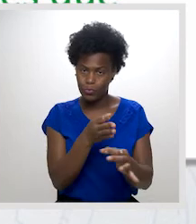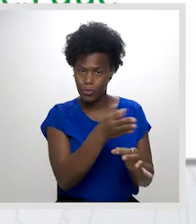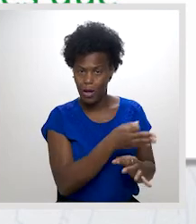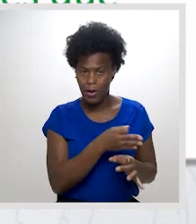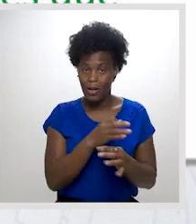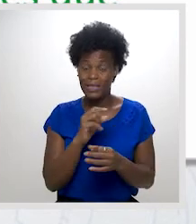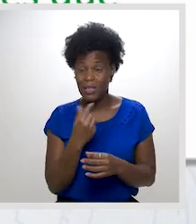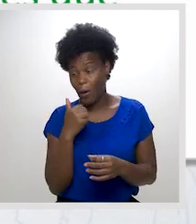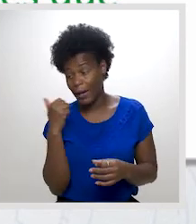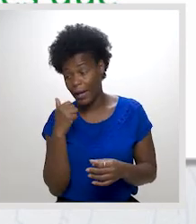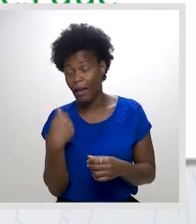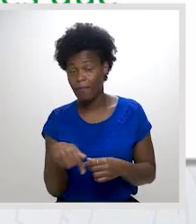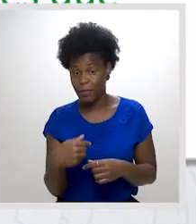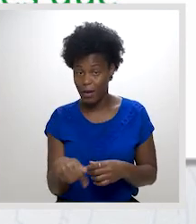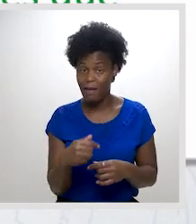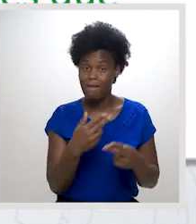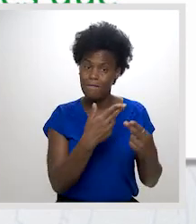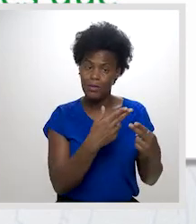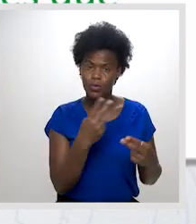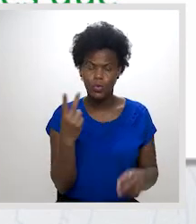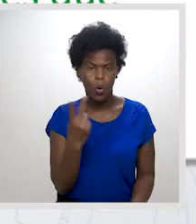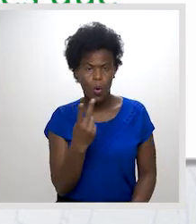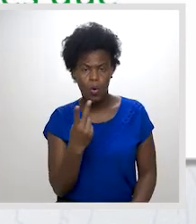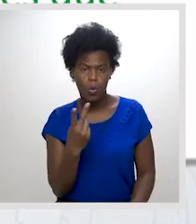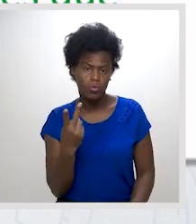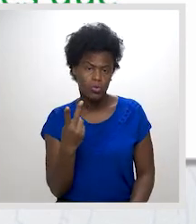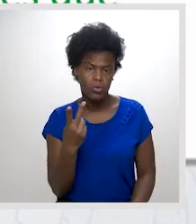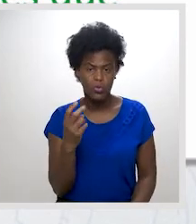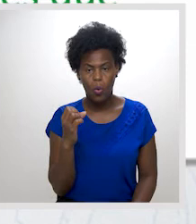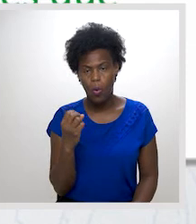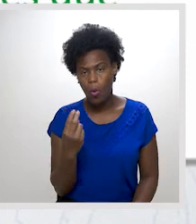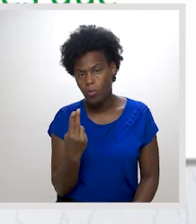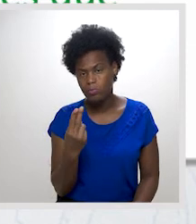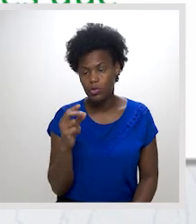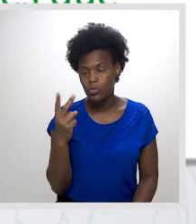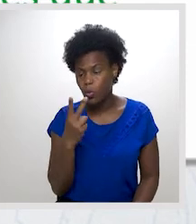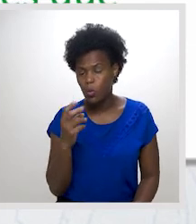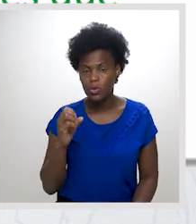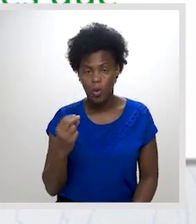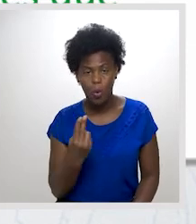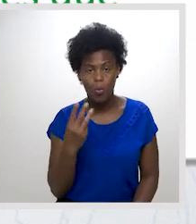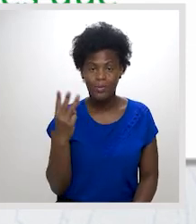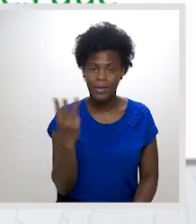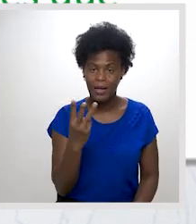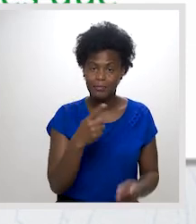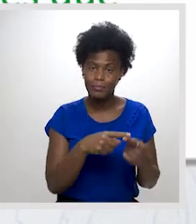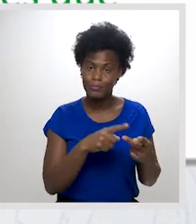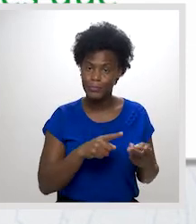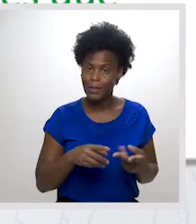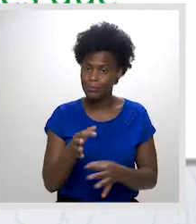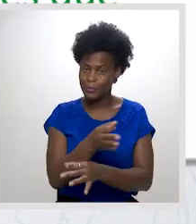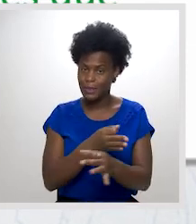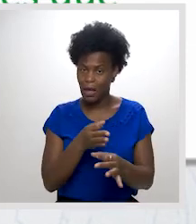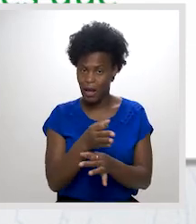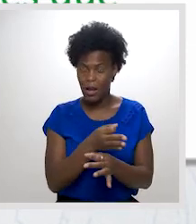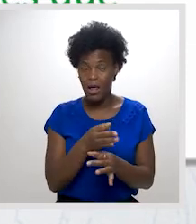multicelulares são aqueles que possuem 2 ou 3 tipos de células